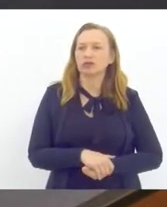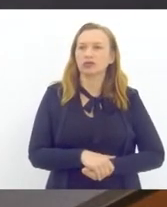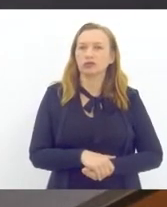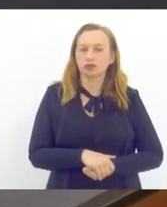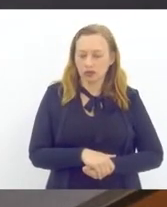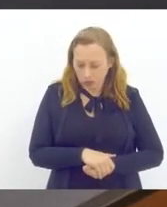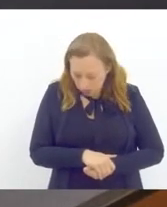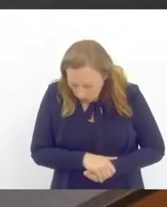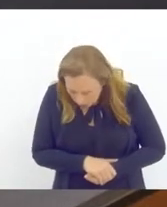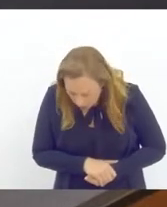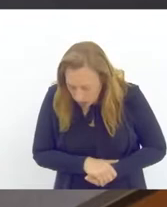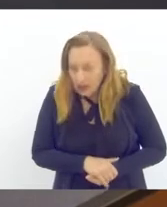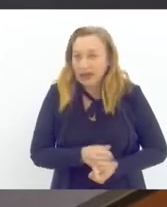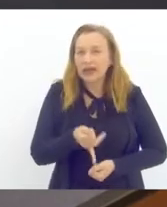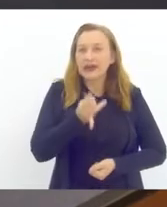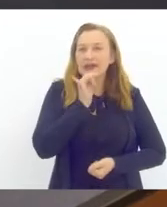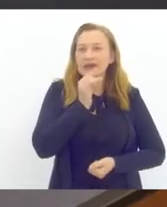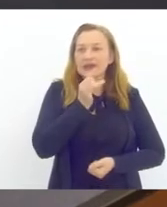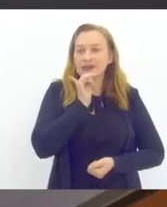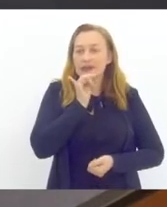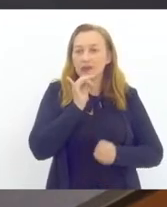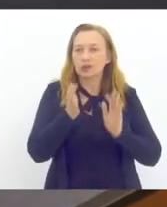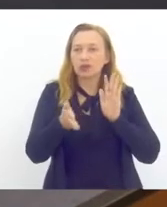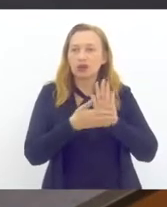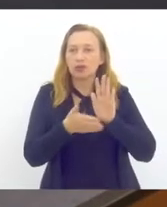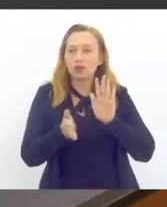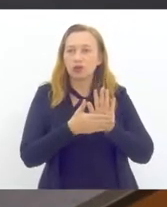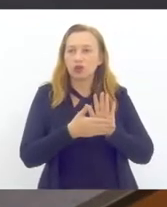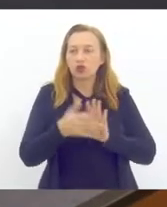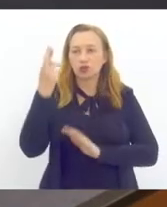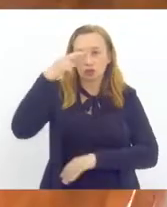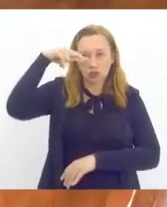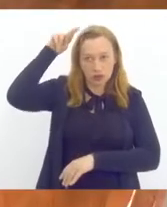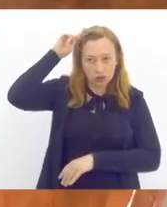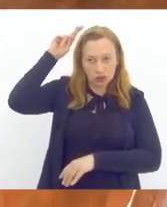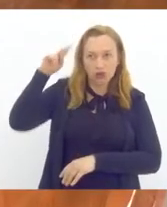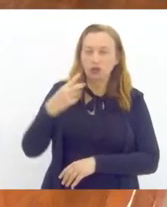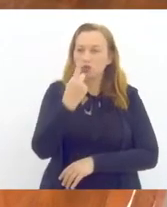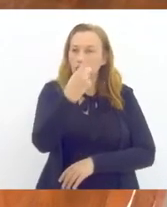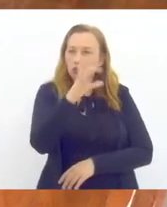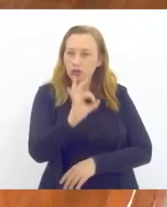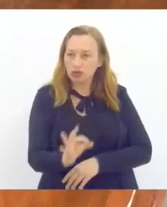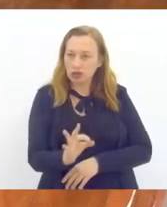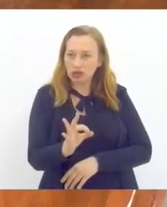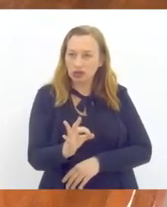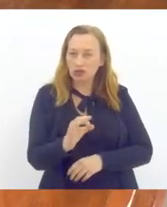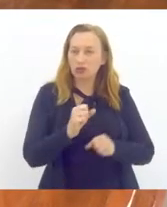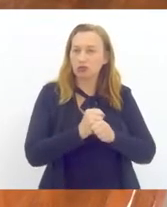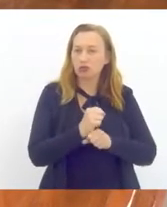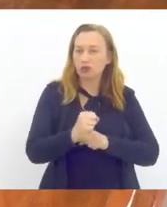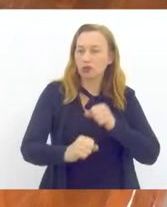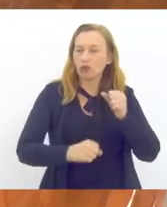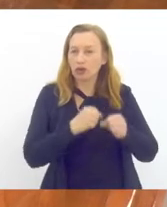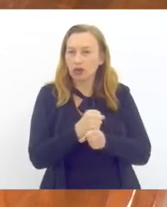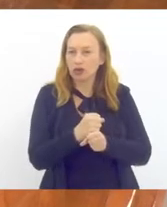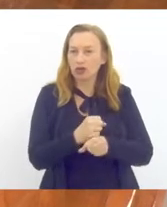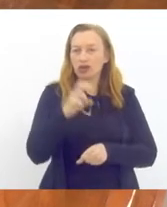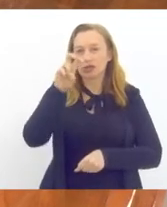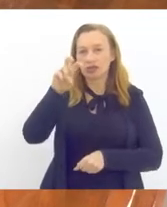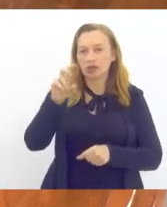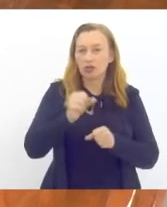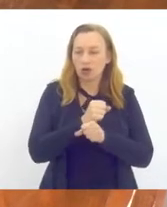progredir, por exemplo, na proposta do Ferreirinha, 1% ao ano, em 5